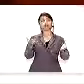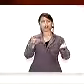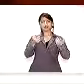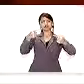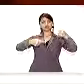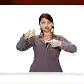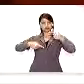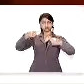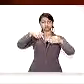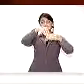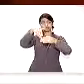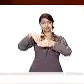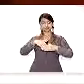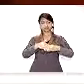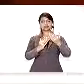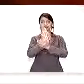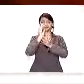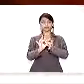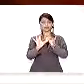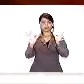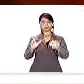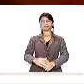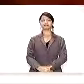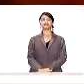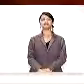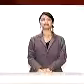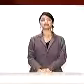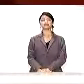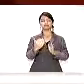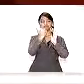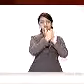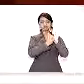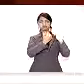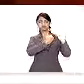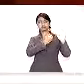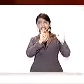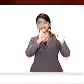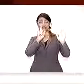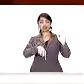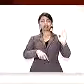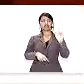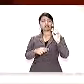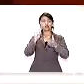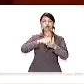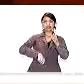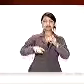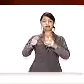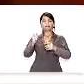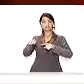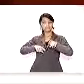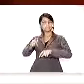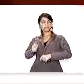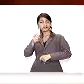discussão em votação aprovados e tem cinco versas sobre o contrato precedido de Pregão Eletrônico